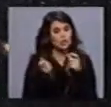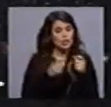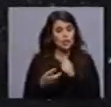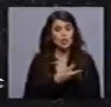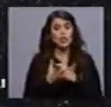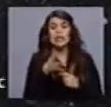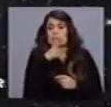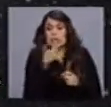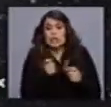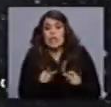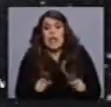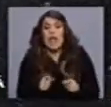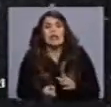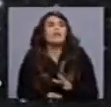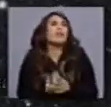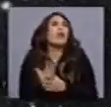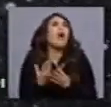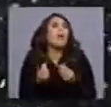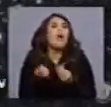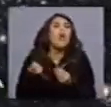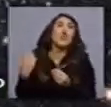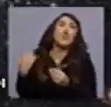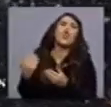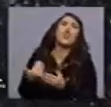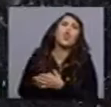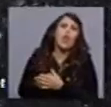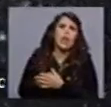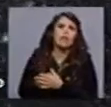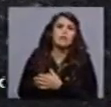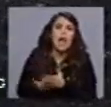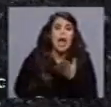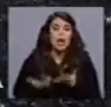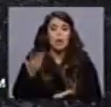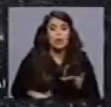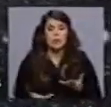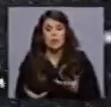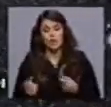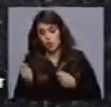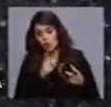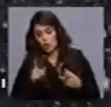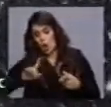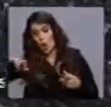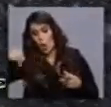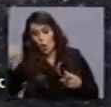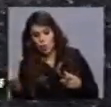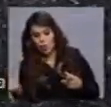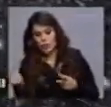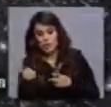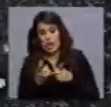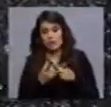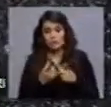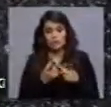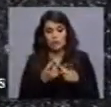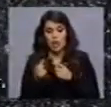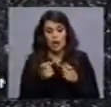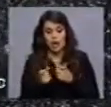estrelas formaram-se muito mais recentemente do que as estrelas das outras galáxias anãs da Via Láctea. E,